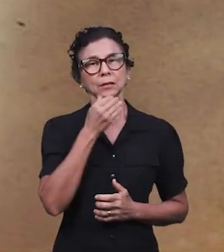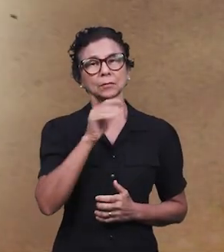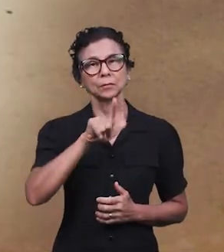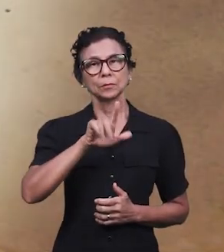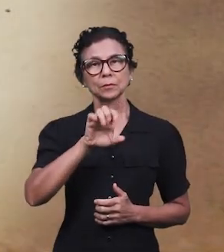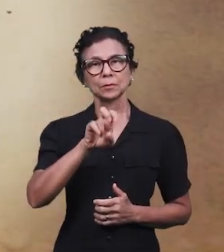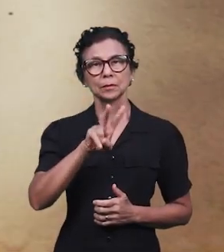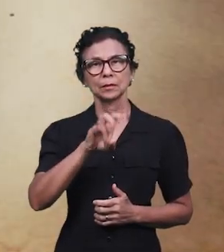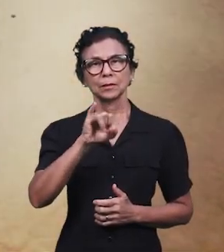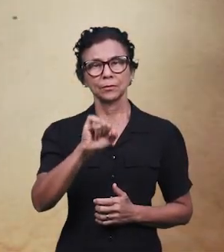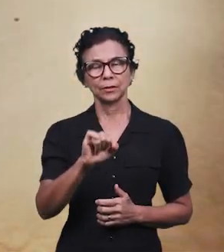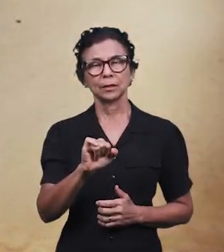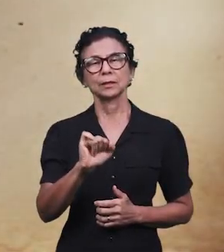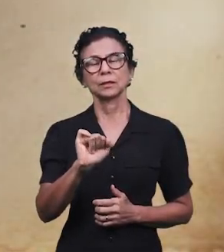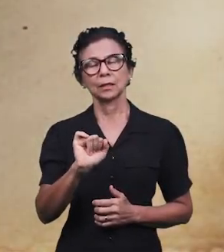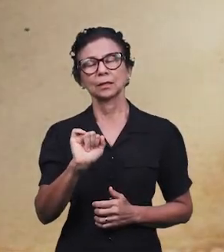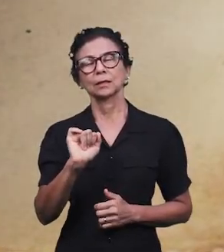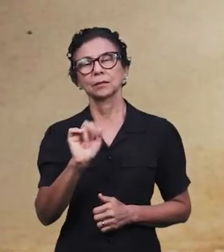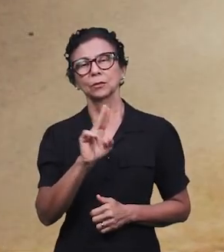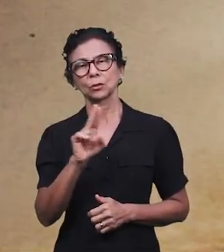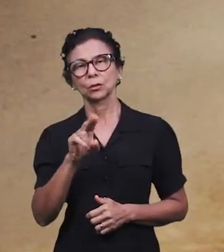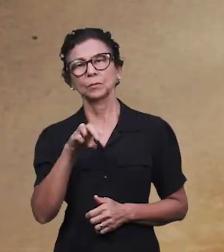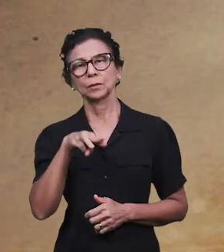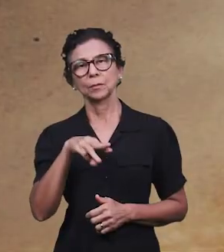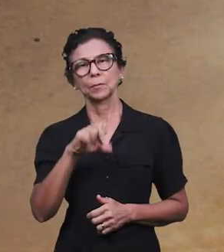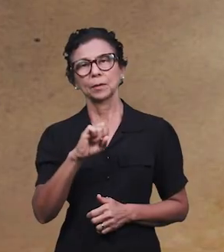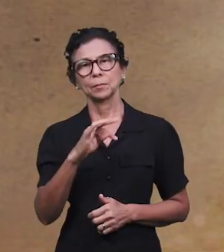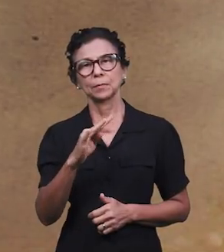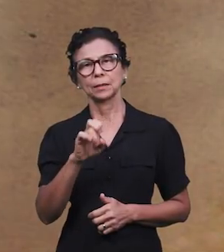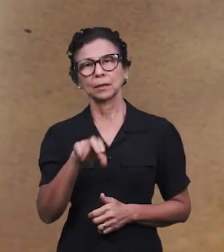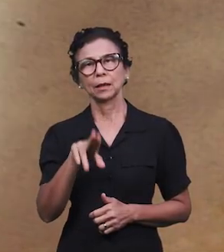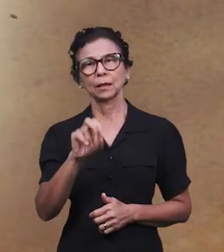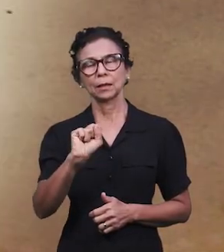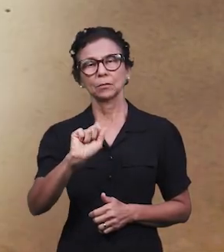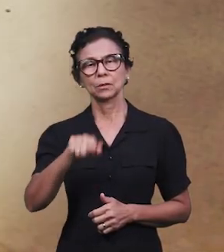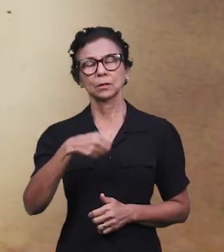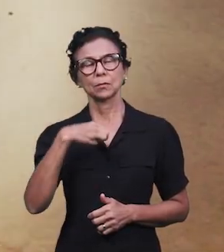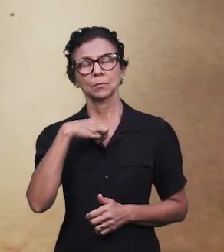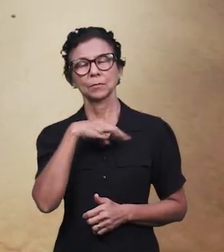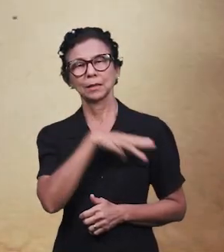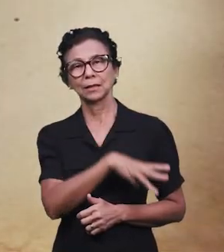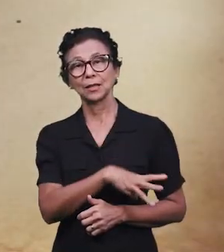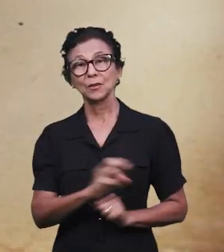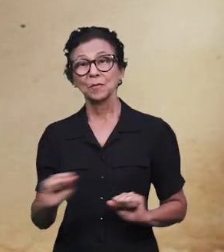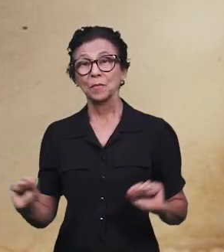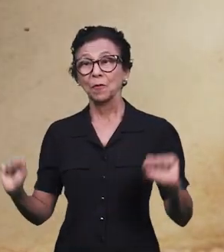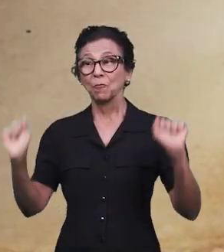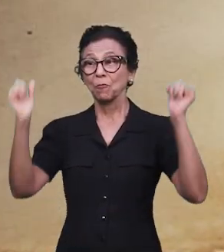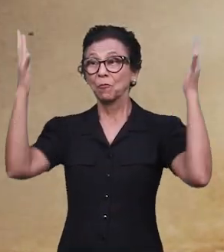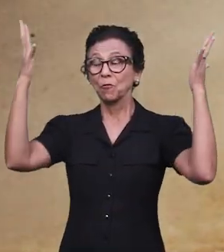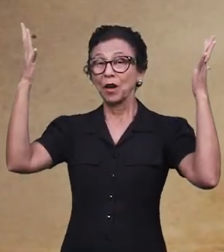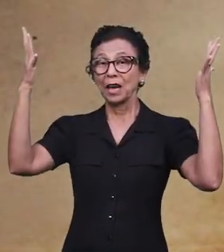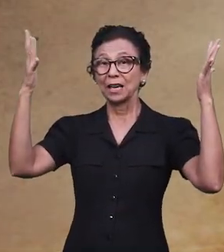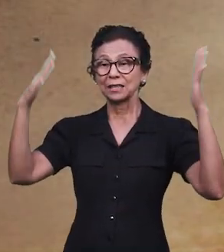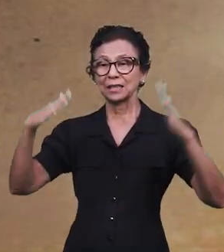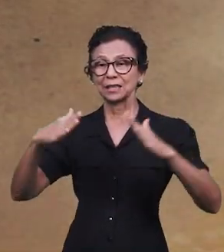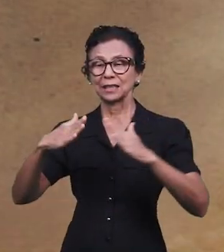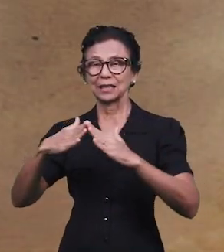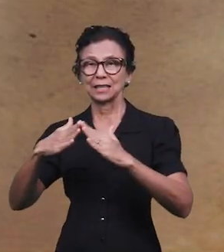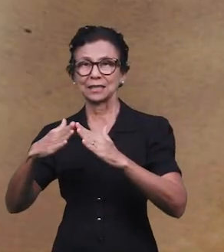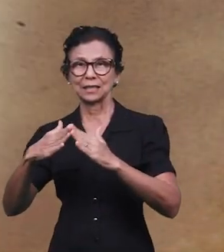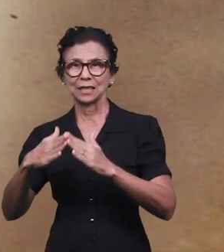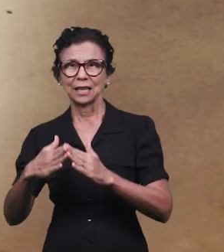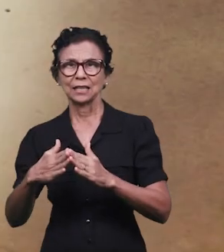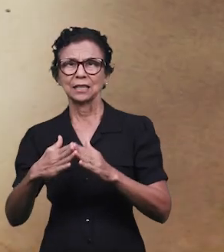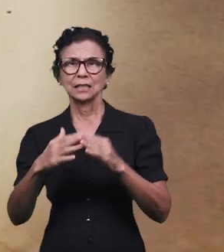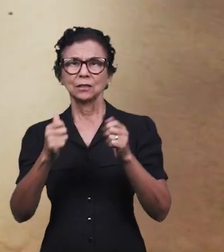Mateus, um grande banquete em sua casa. E havia ali uma multidão de publicanos e outros